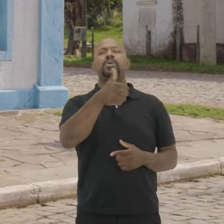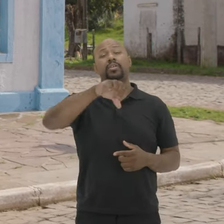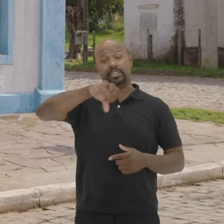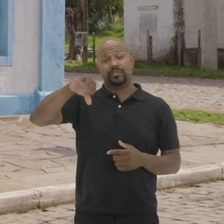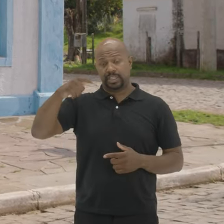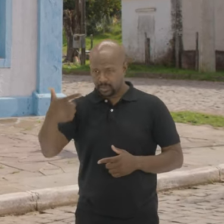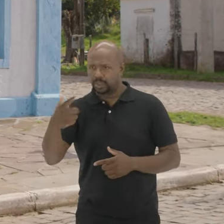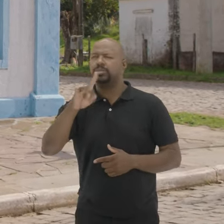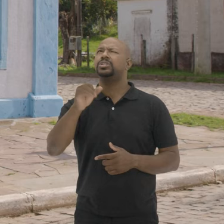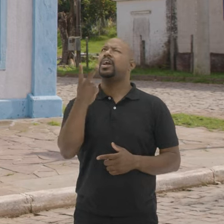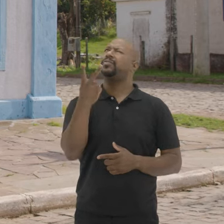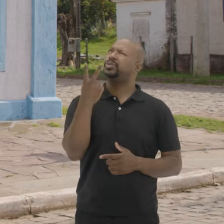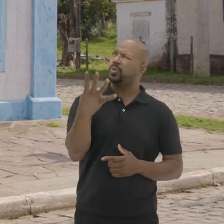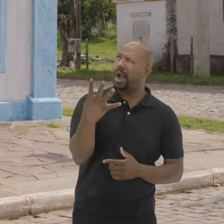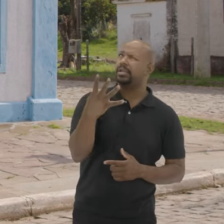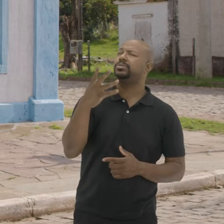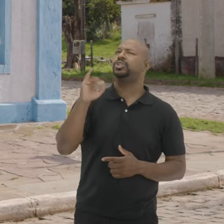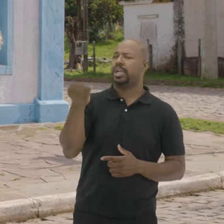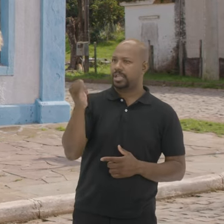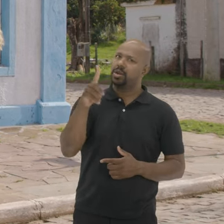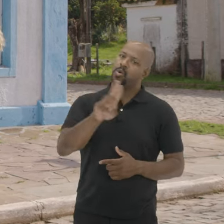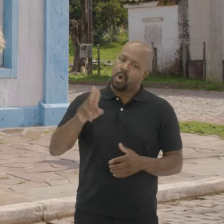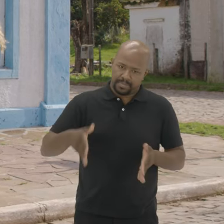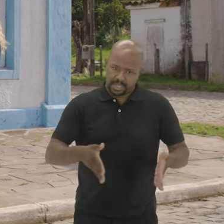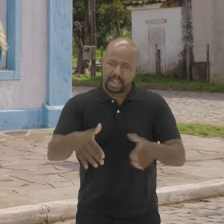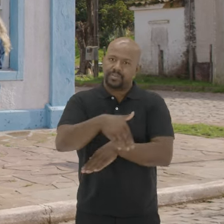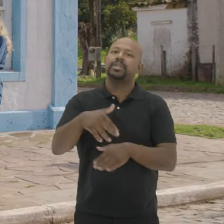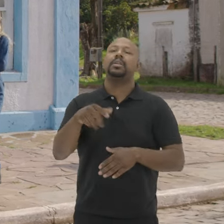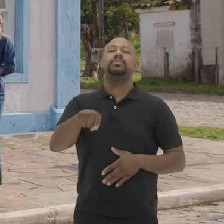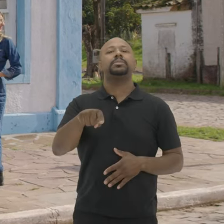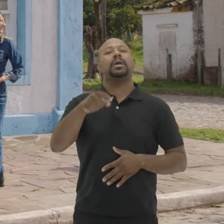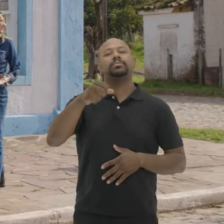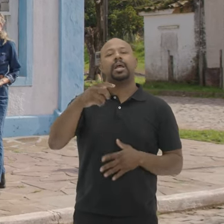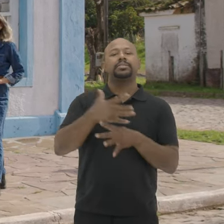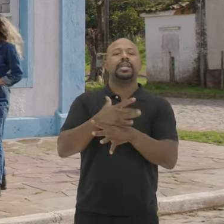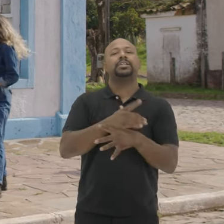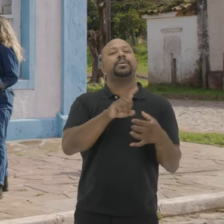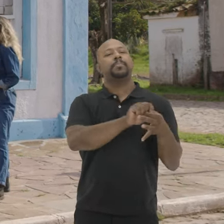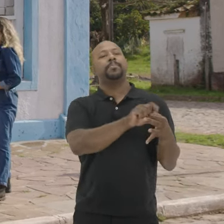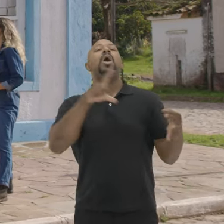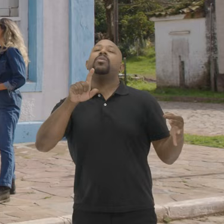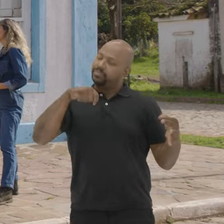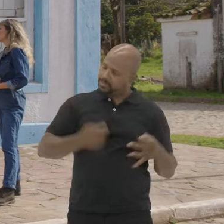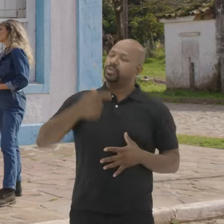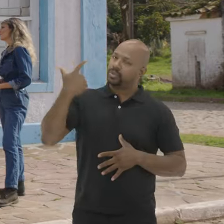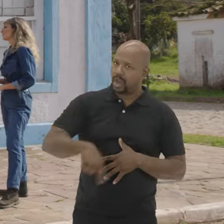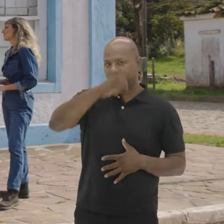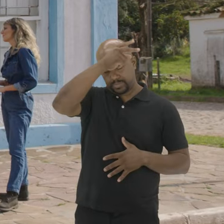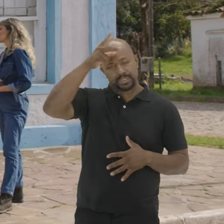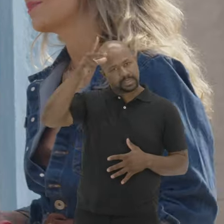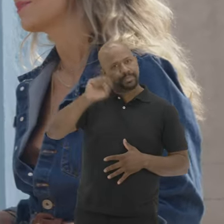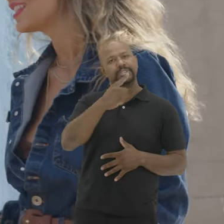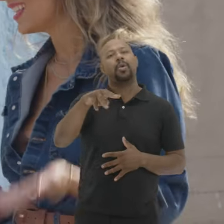em 1992 no dia 24 de janeiro que é o nome da Avenida a Cidade volta a ser emancipada e volta a ser o